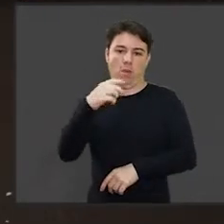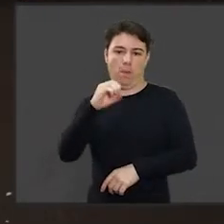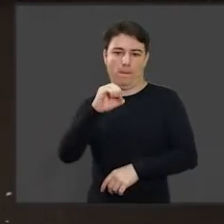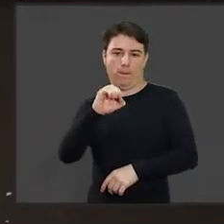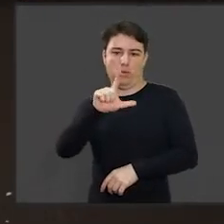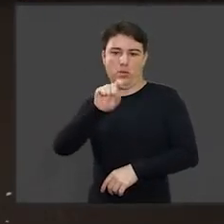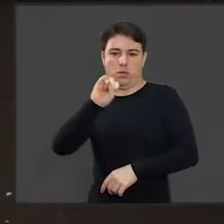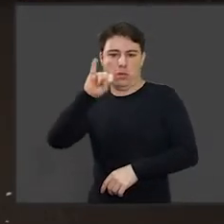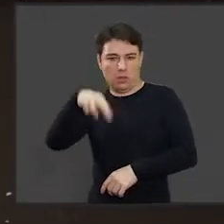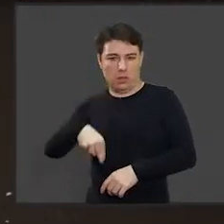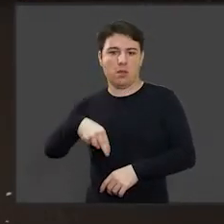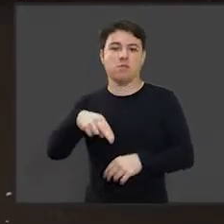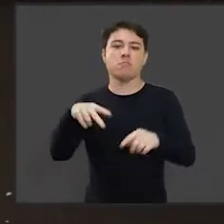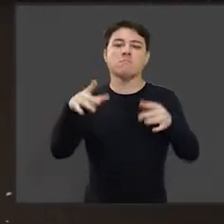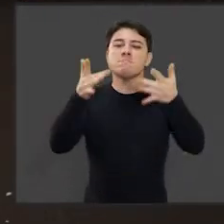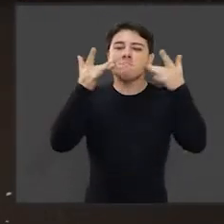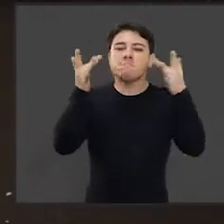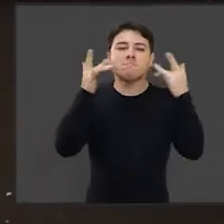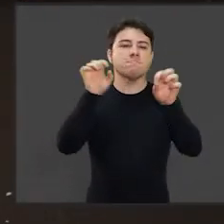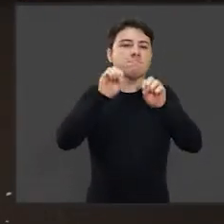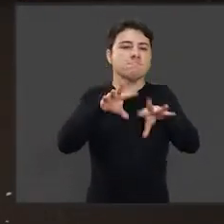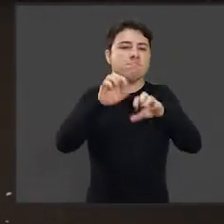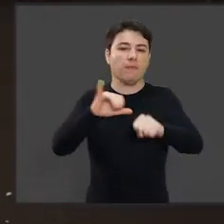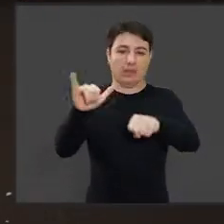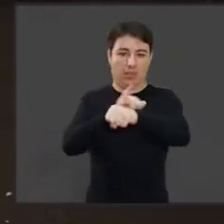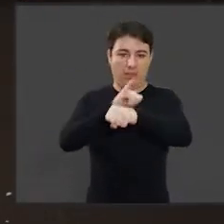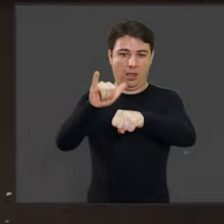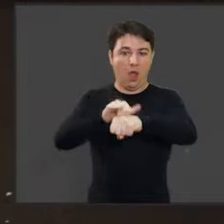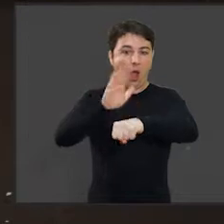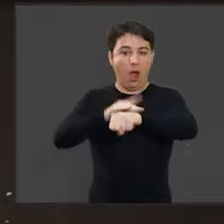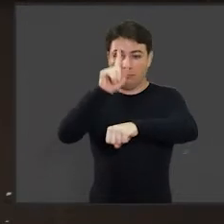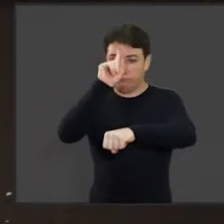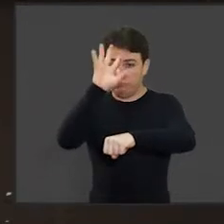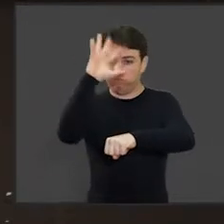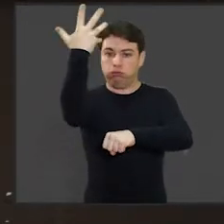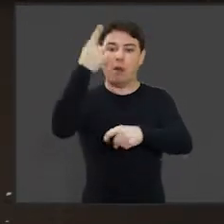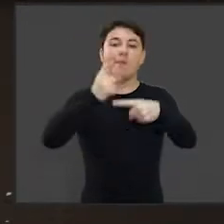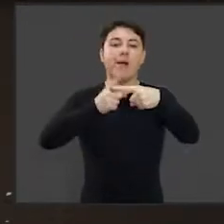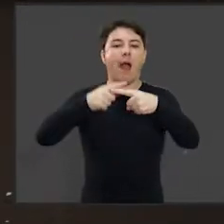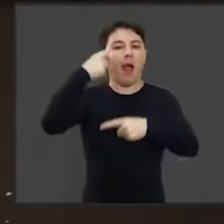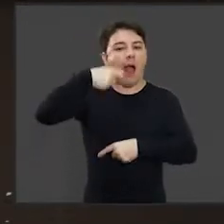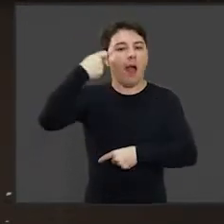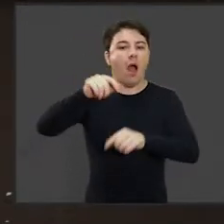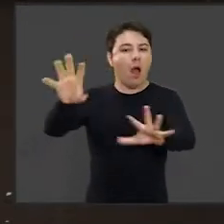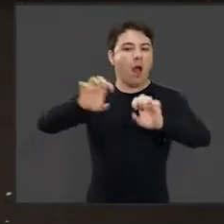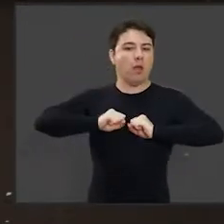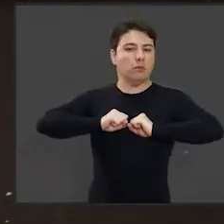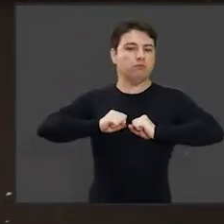tem muitos exercícios de improvisação, a Viola Spolin tem muitos exercícios de improvisação, que é para